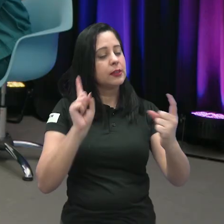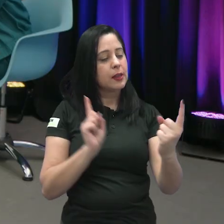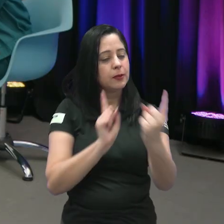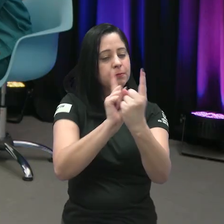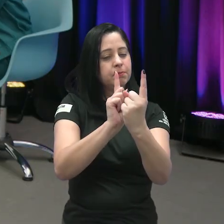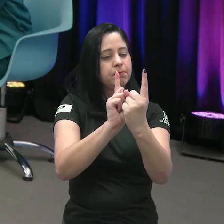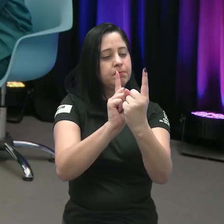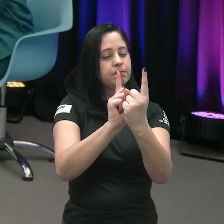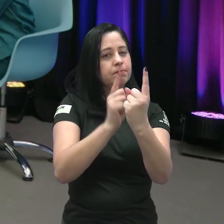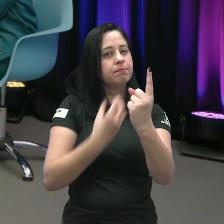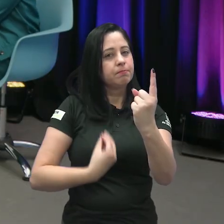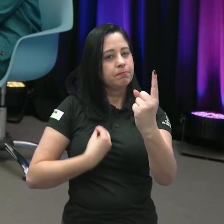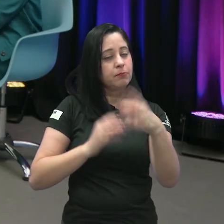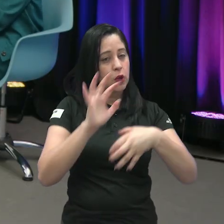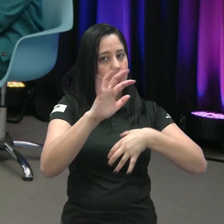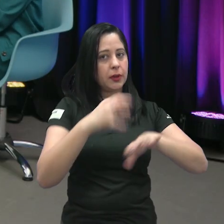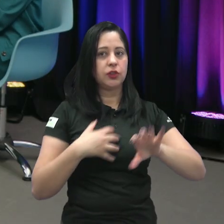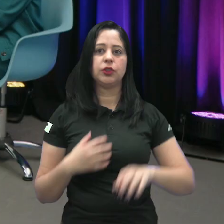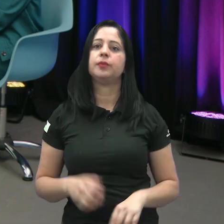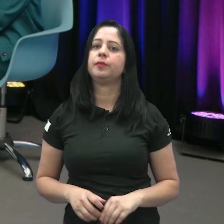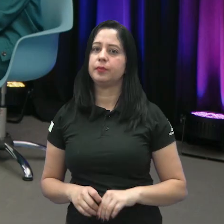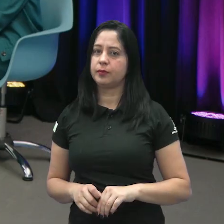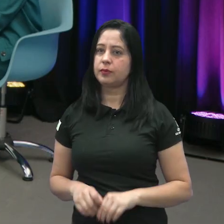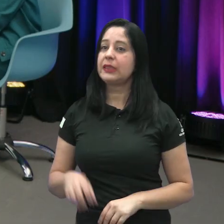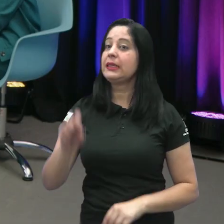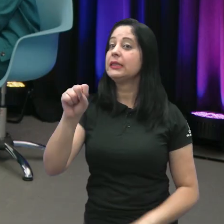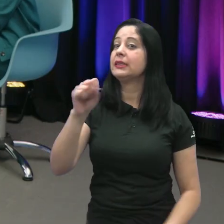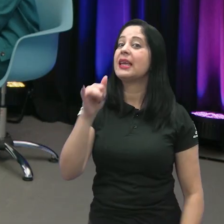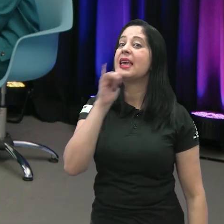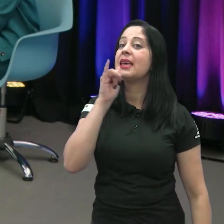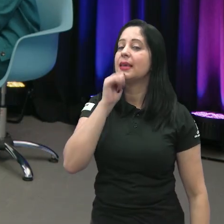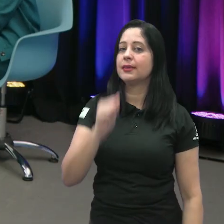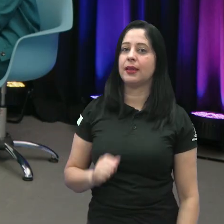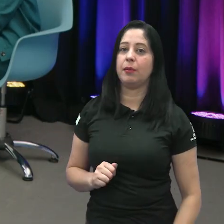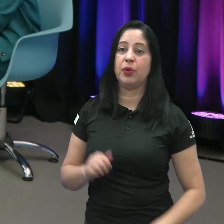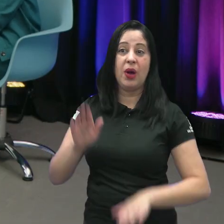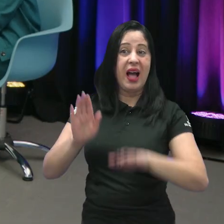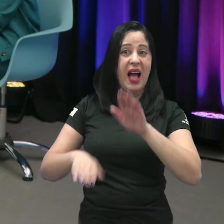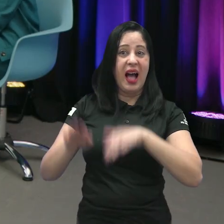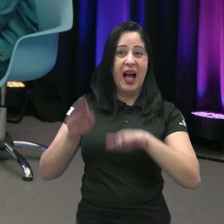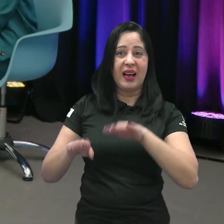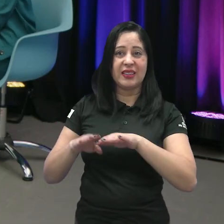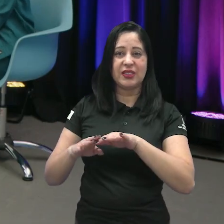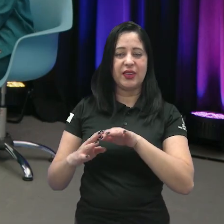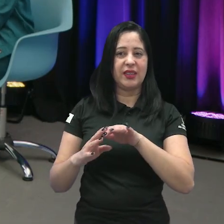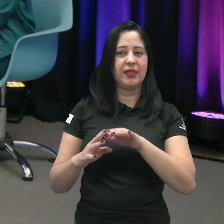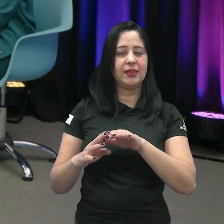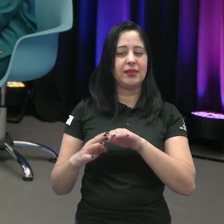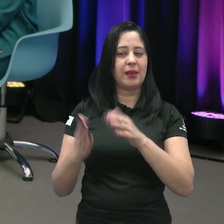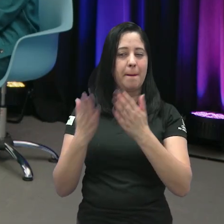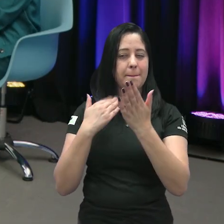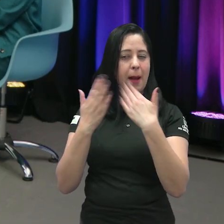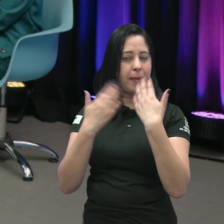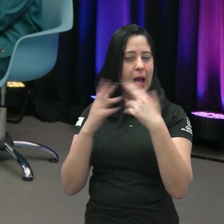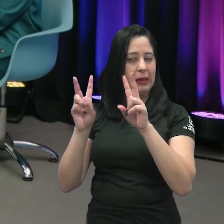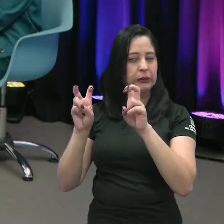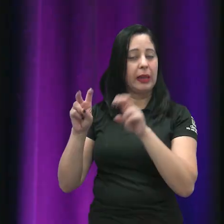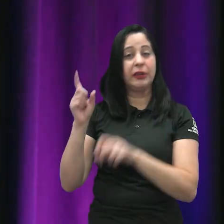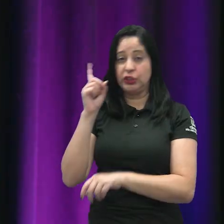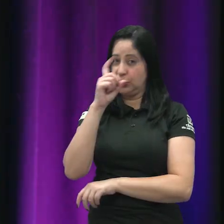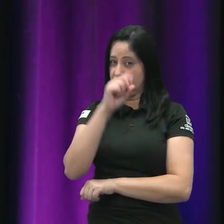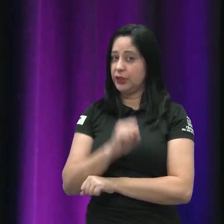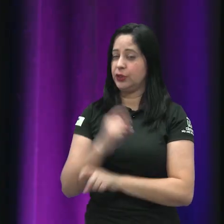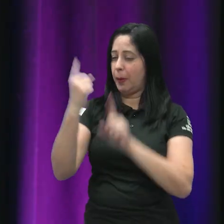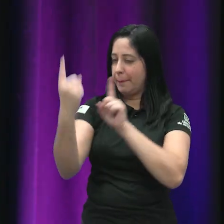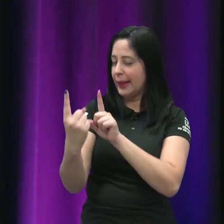né, Sol? Porque muitas vezes você já vai, vamos supor, para uma DR ali, você sabe que vai ter uma conversa difícil, você tem que ter uma conversa difícil com alguém.